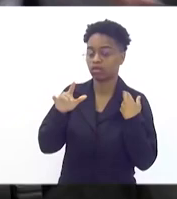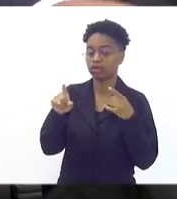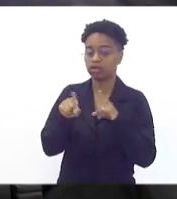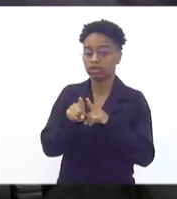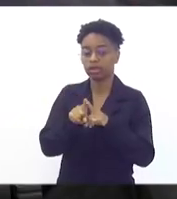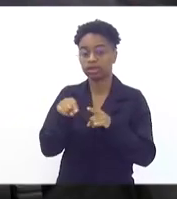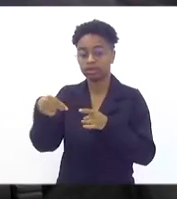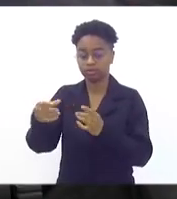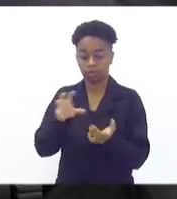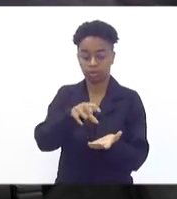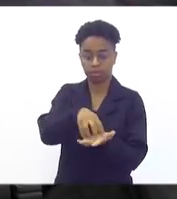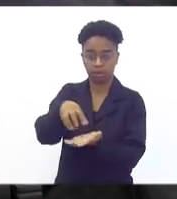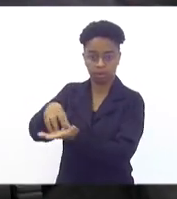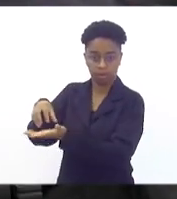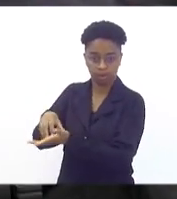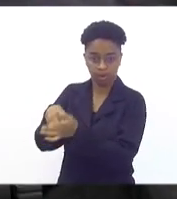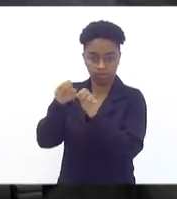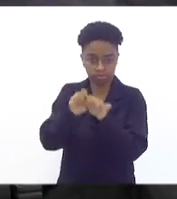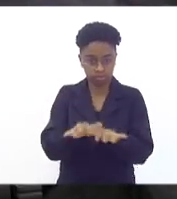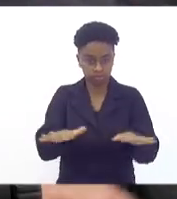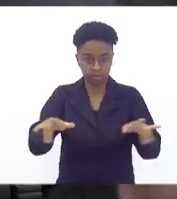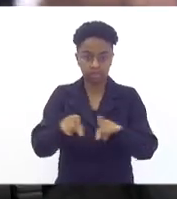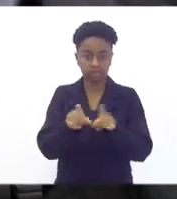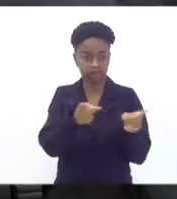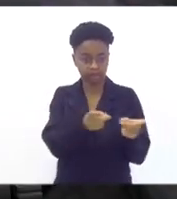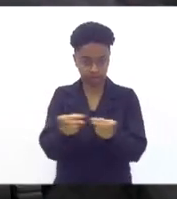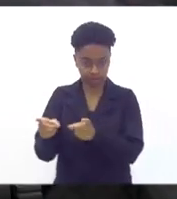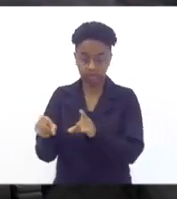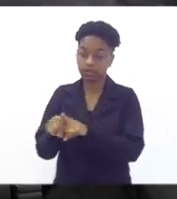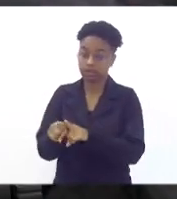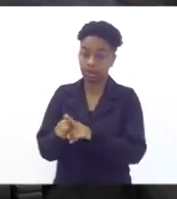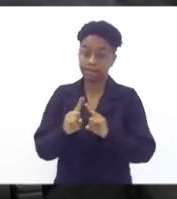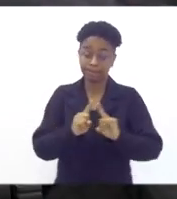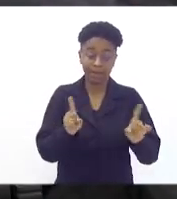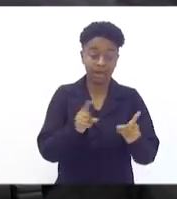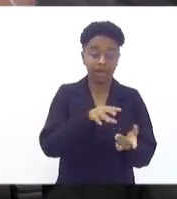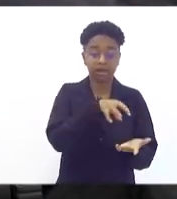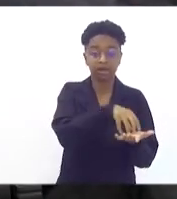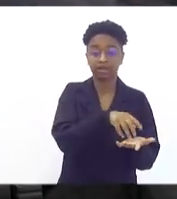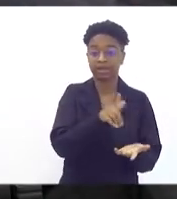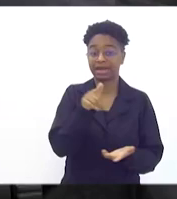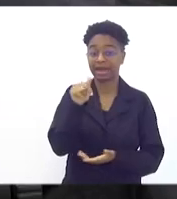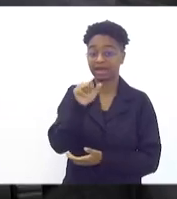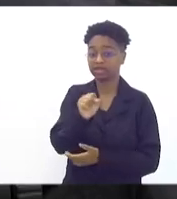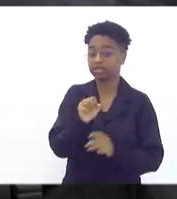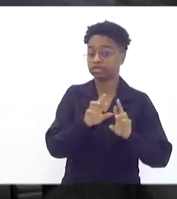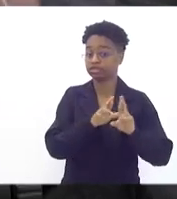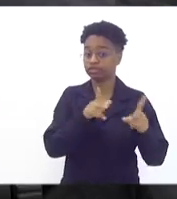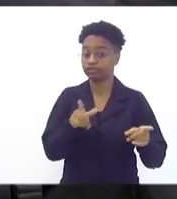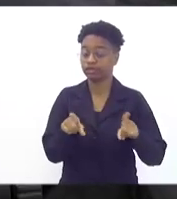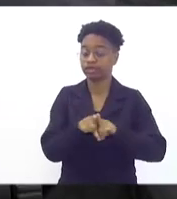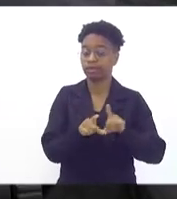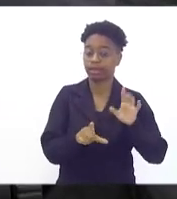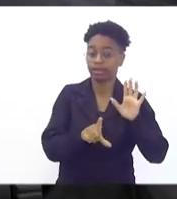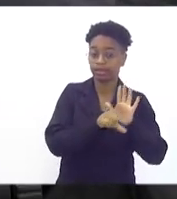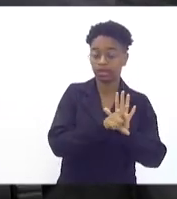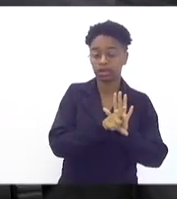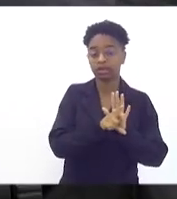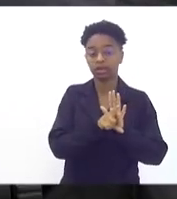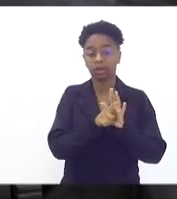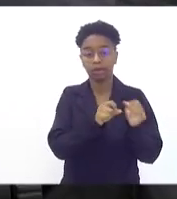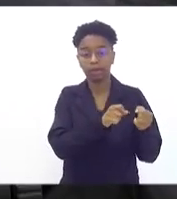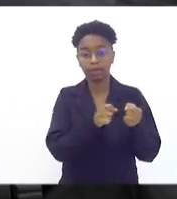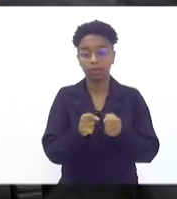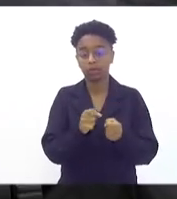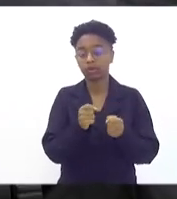na distribuição na comercialização também no gás é diferente a legislação legislador de constituinte